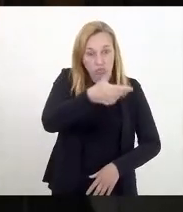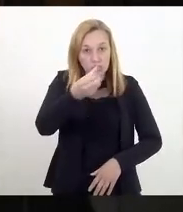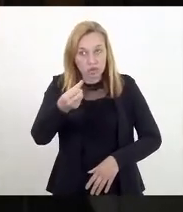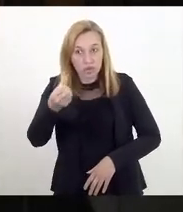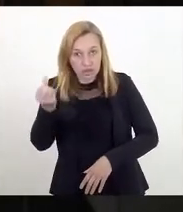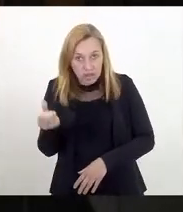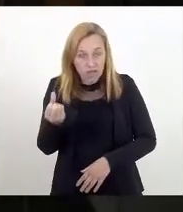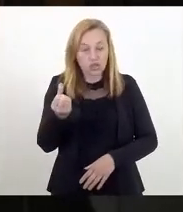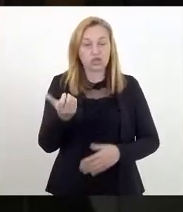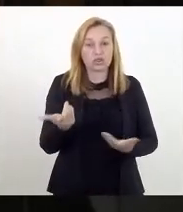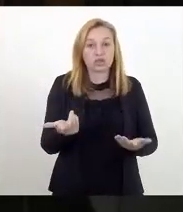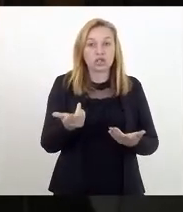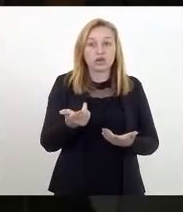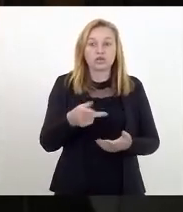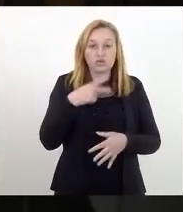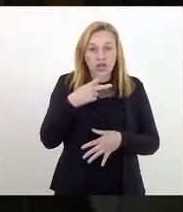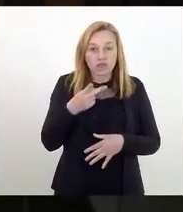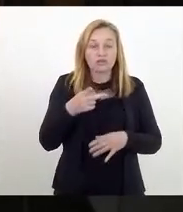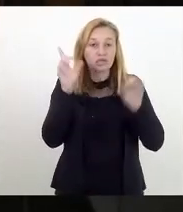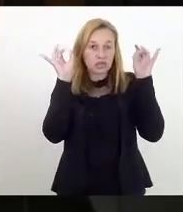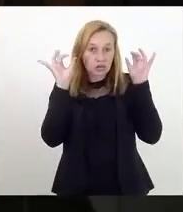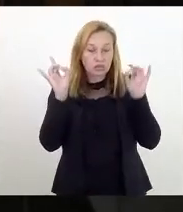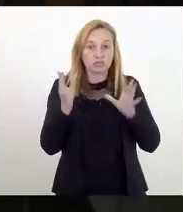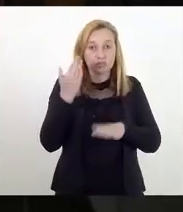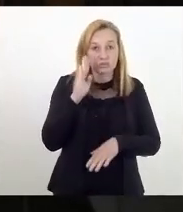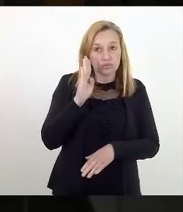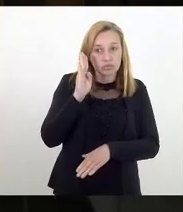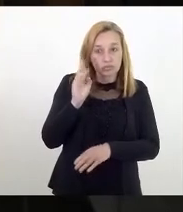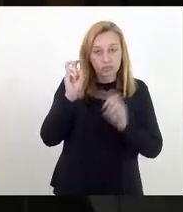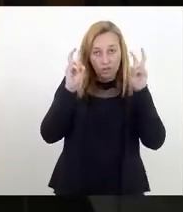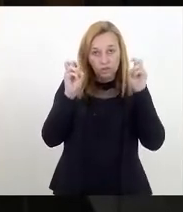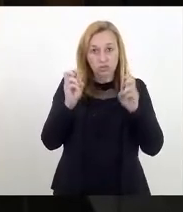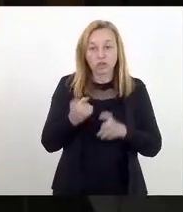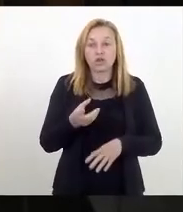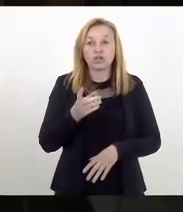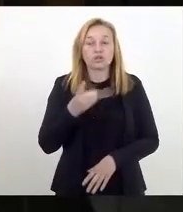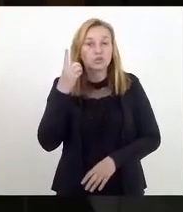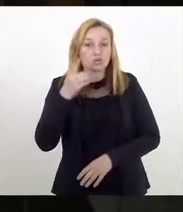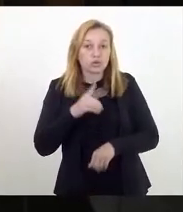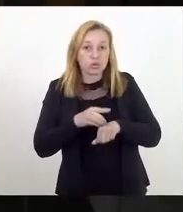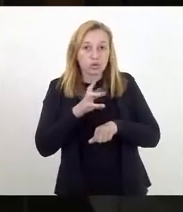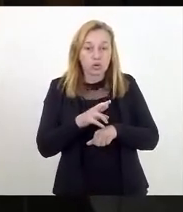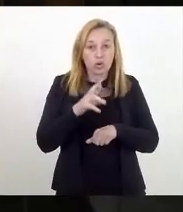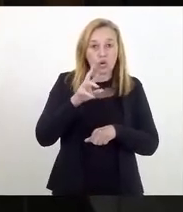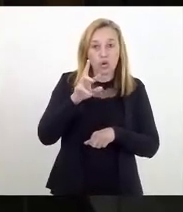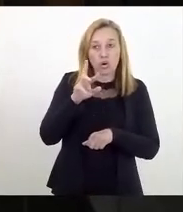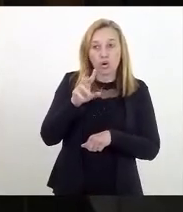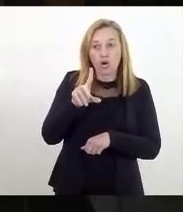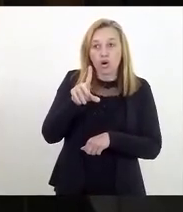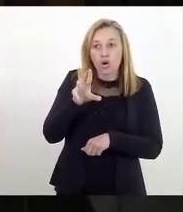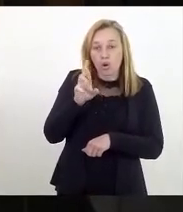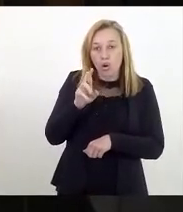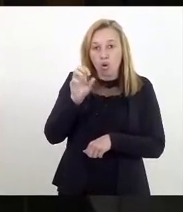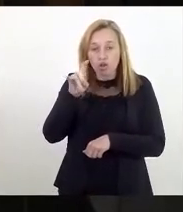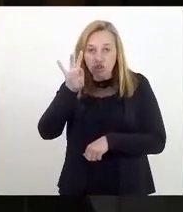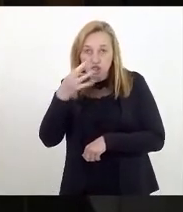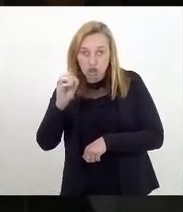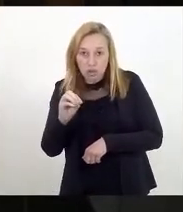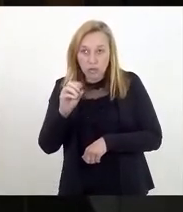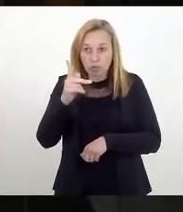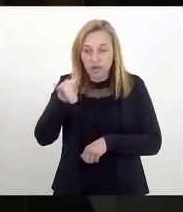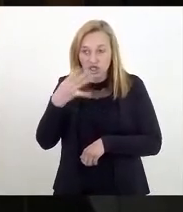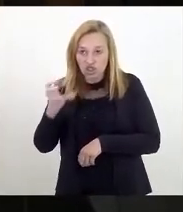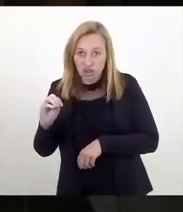de discussão, e estou mencionando esse caso específico, que o doutor Rodrigo Pacheco foi incansável, esteve durante toda a